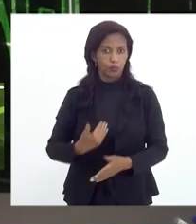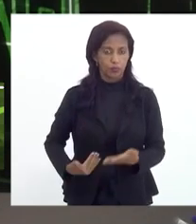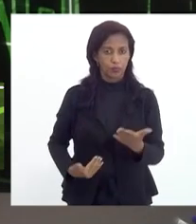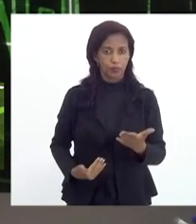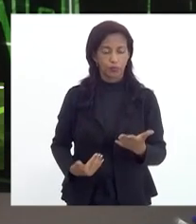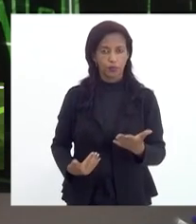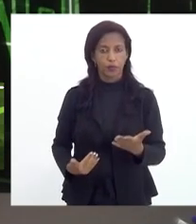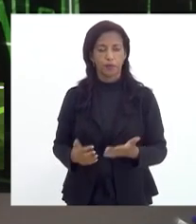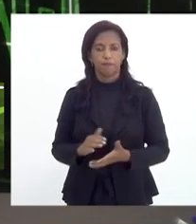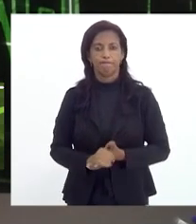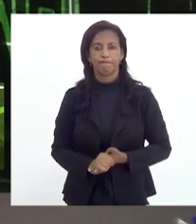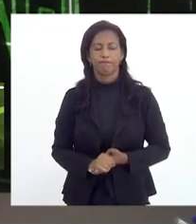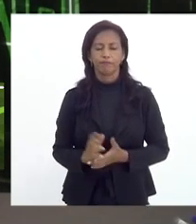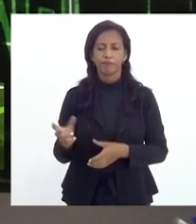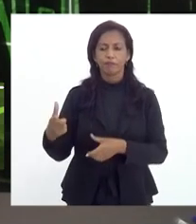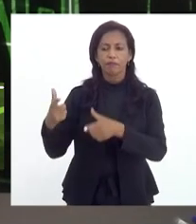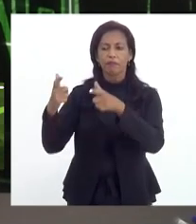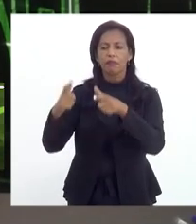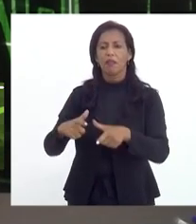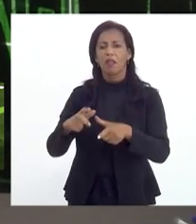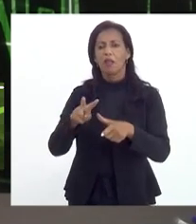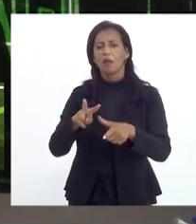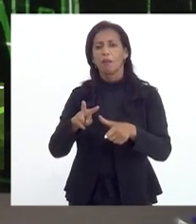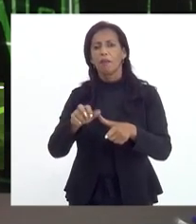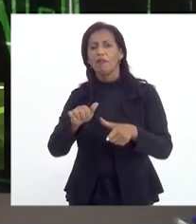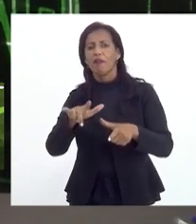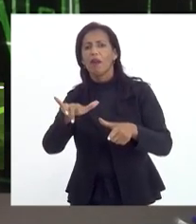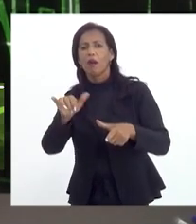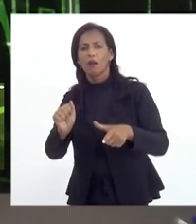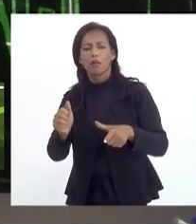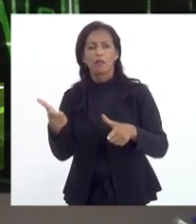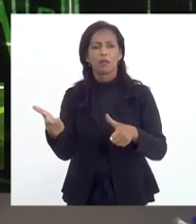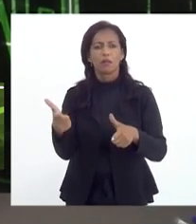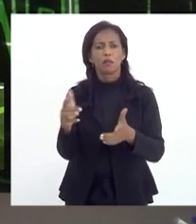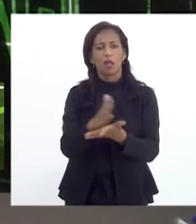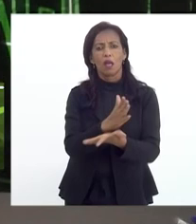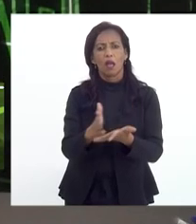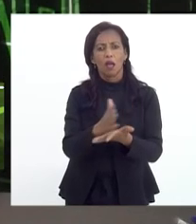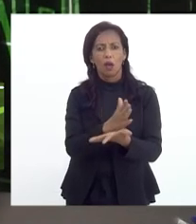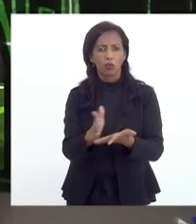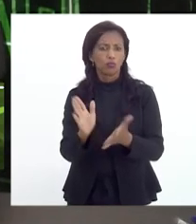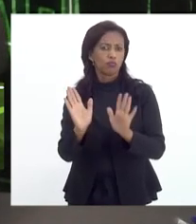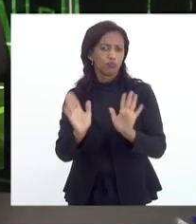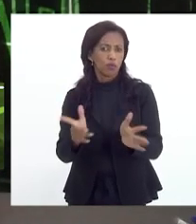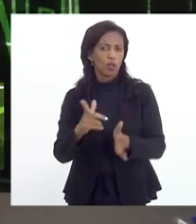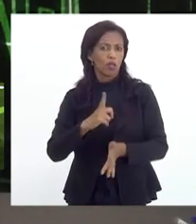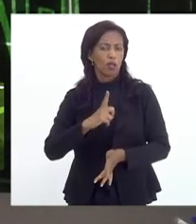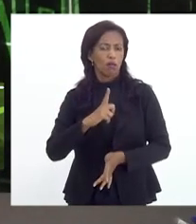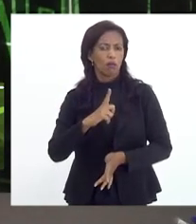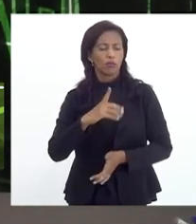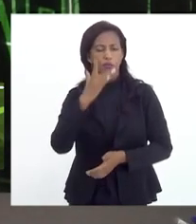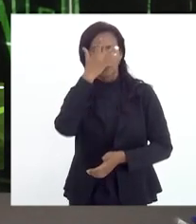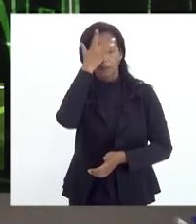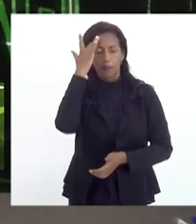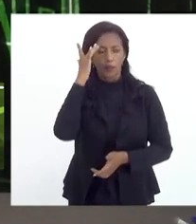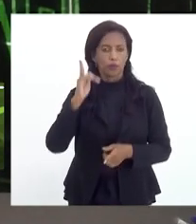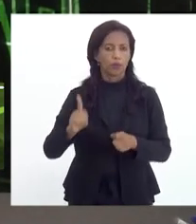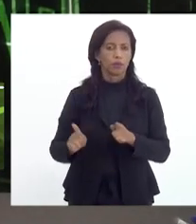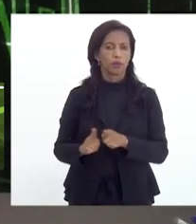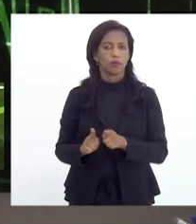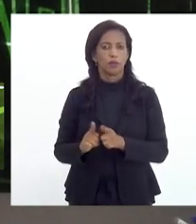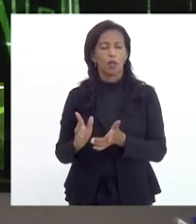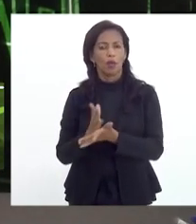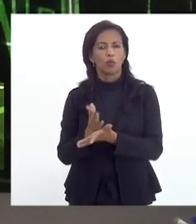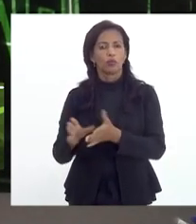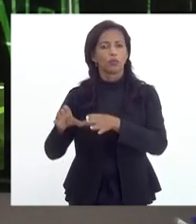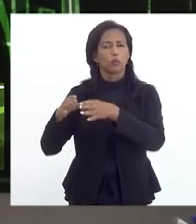a ocupação De vacância Enfim E inclusive Alguns casos Que já tinham Até pessoas Que Alguns